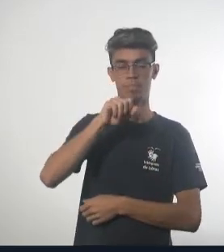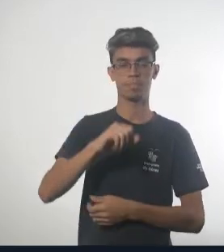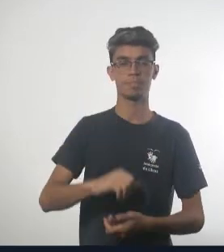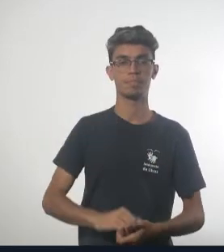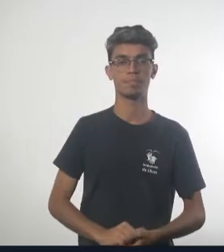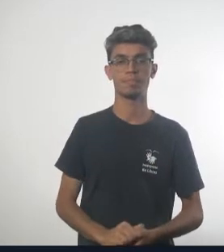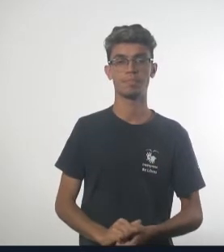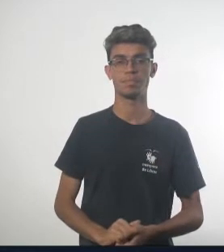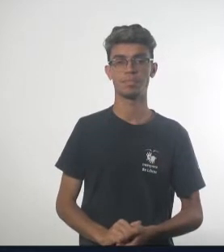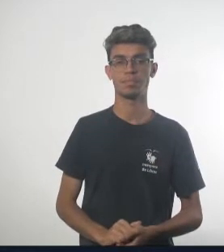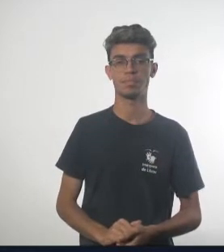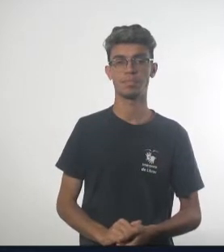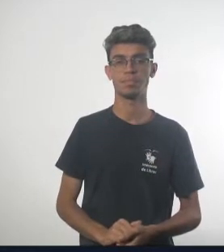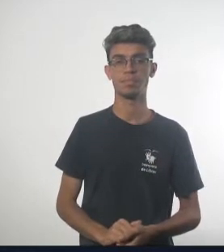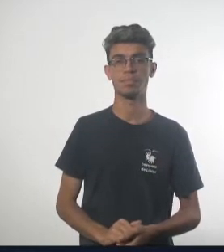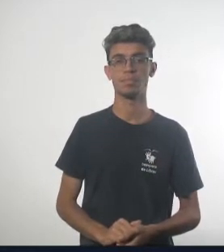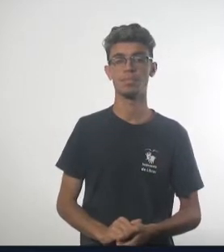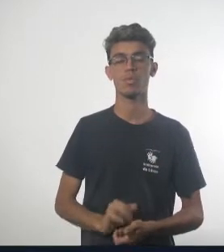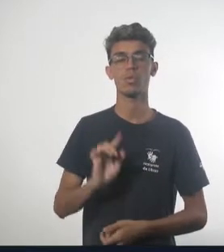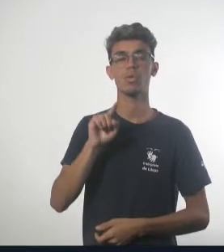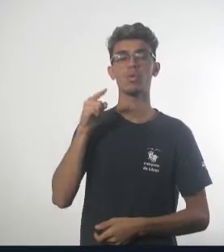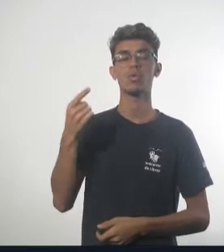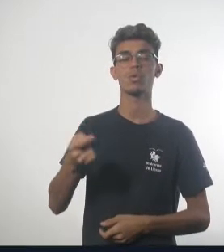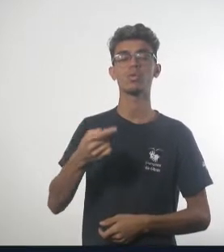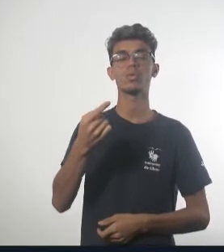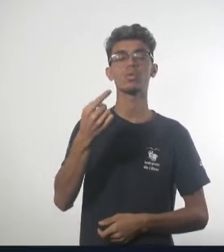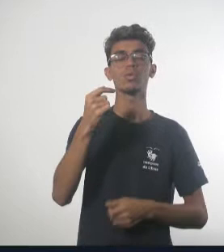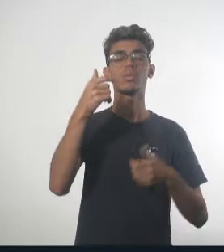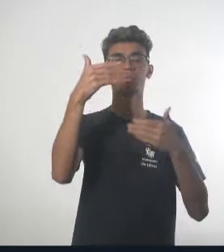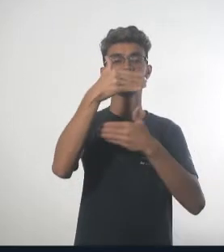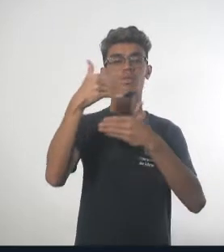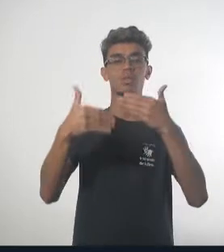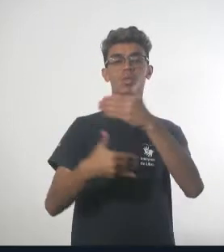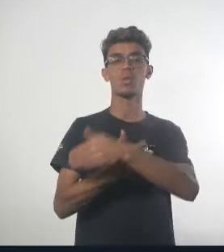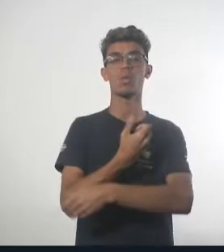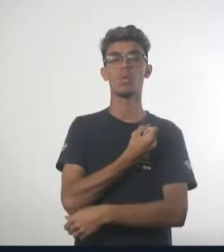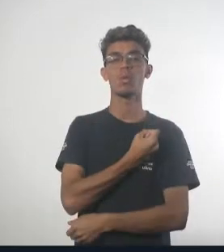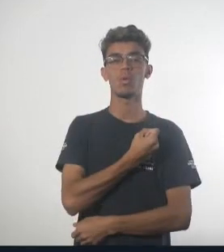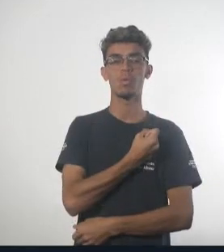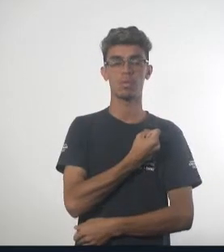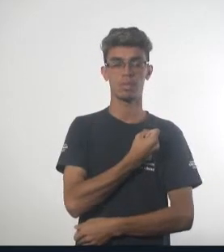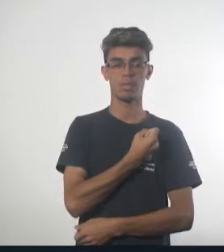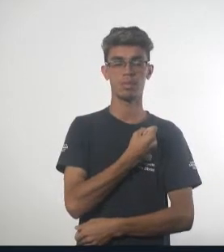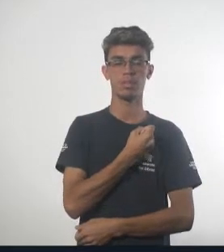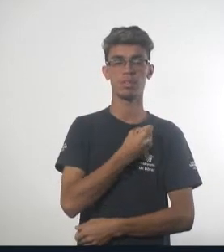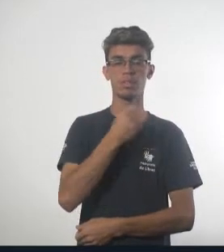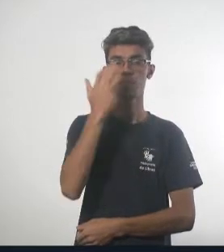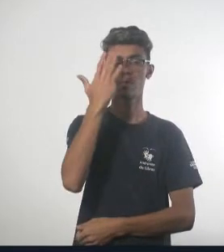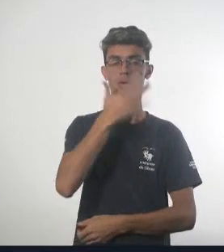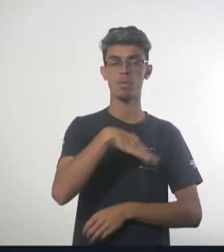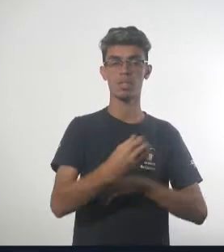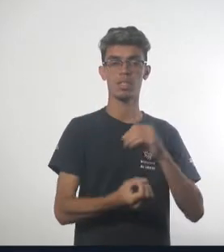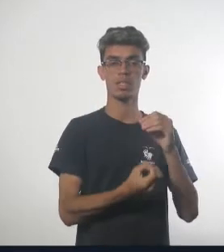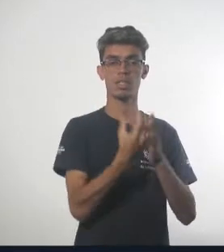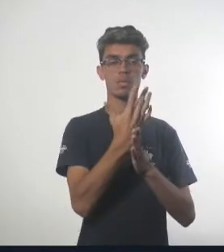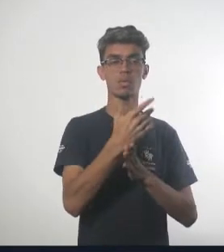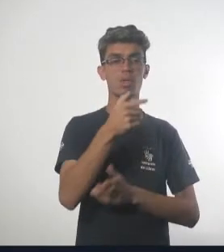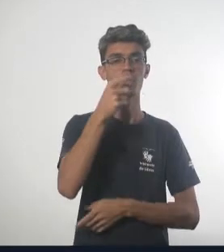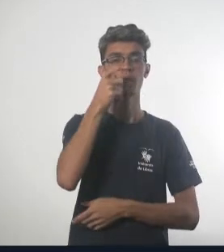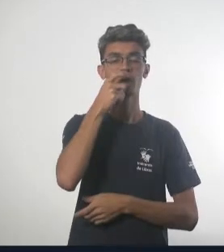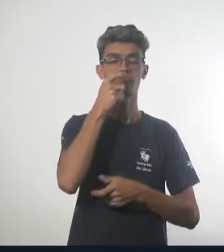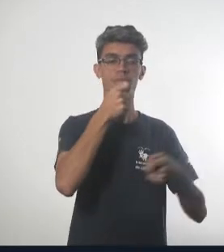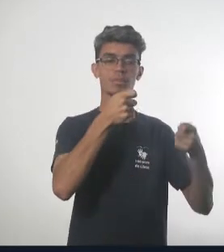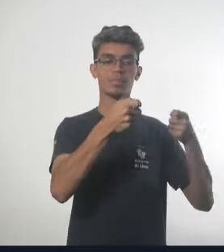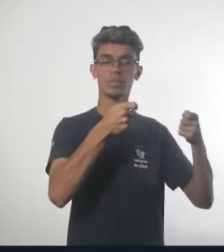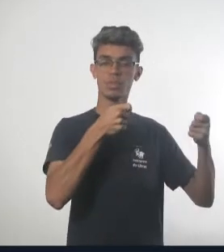especificadas. Trouxemos no próximo slide os números que deram origem a esses gráficos, que a gente acompanha quase que diariamente para monitorar